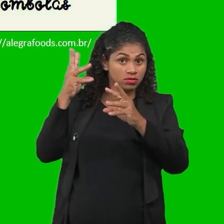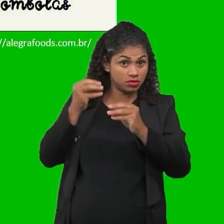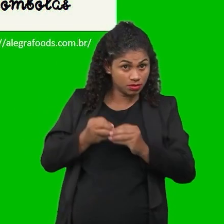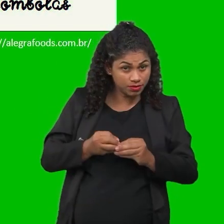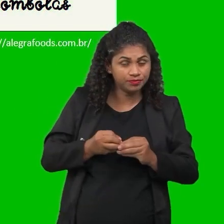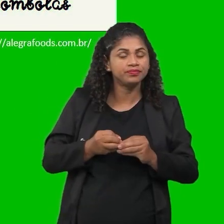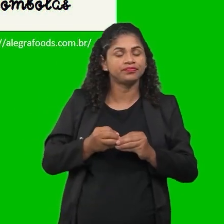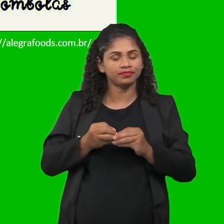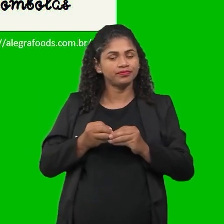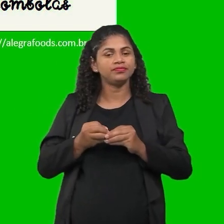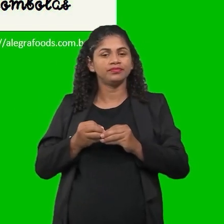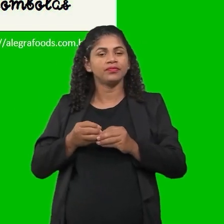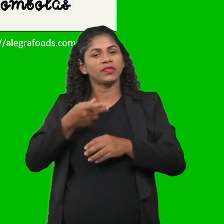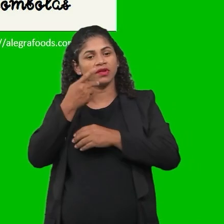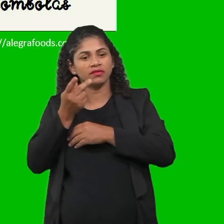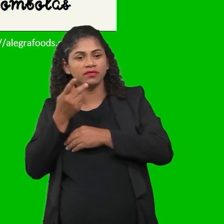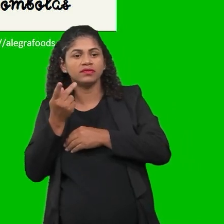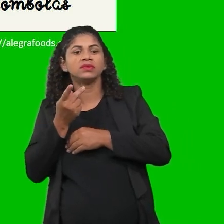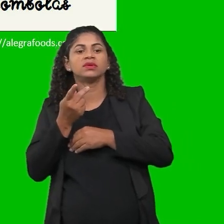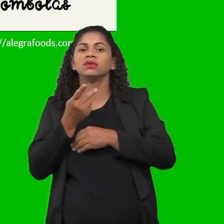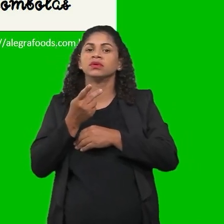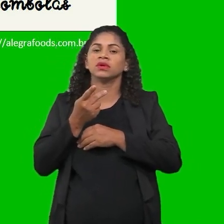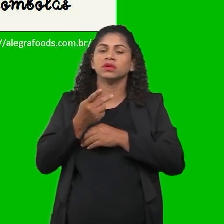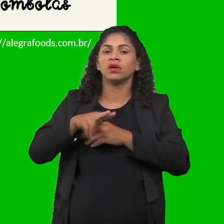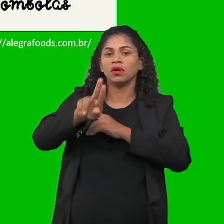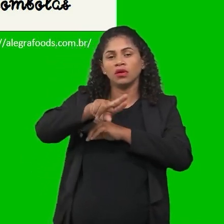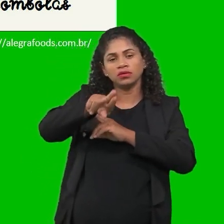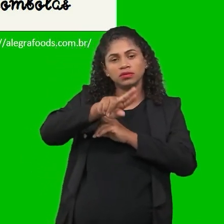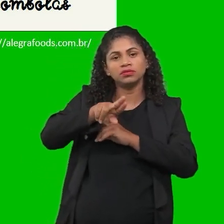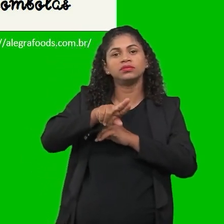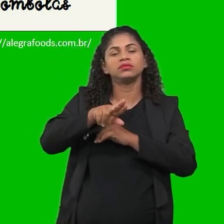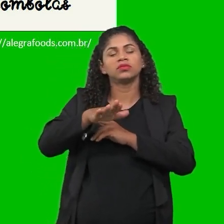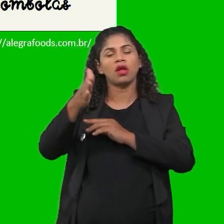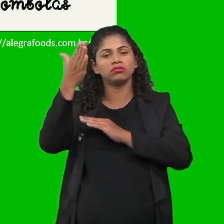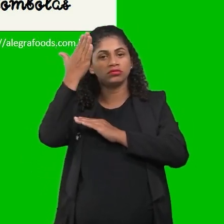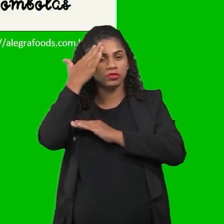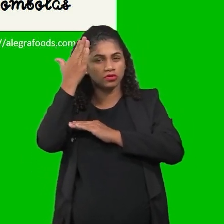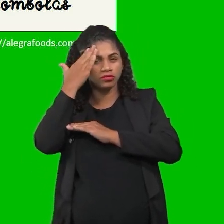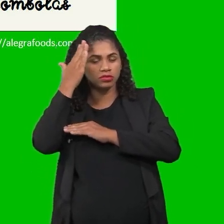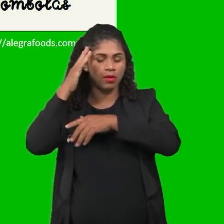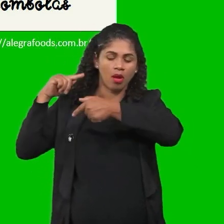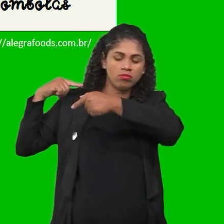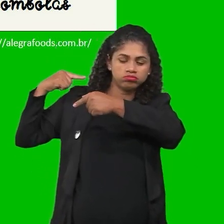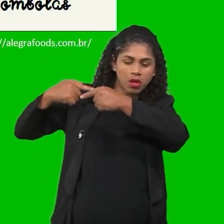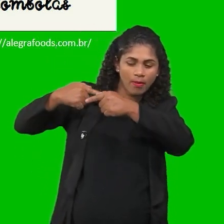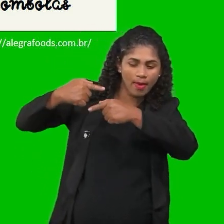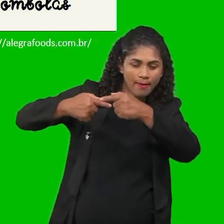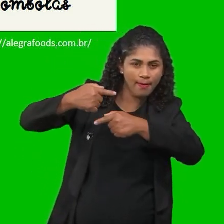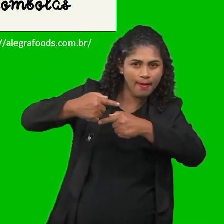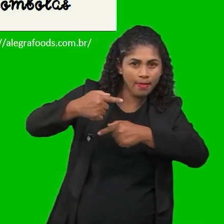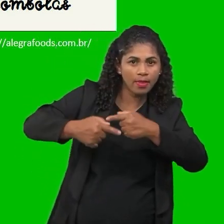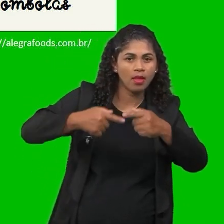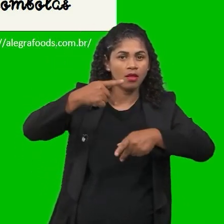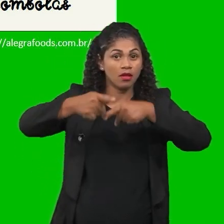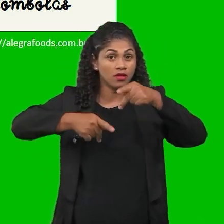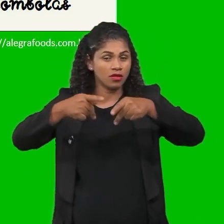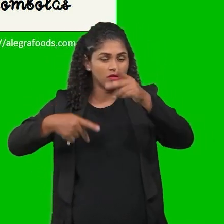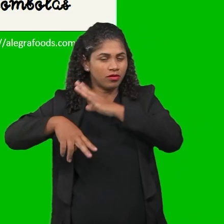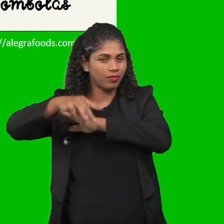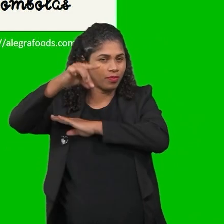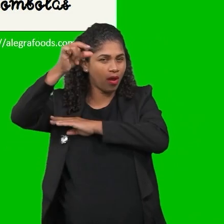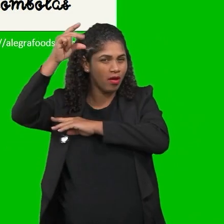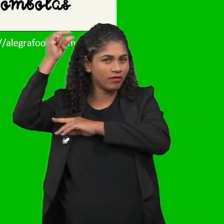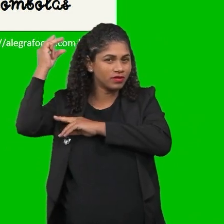nosso revisando. Nós falamos aí sobre a utilização, né, dos saberes ancestrais, dos conhecimentos ali dos antigos, né,